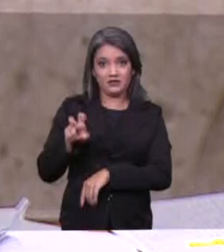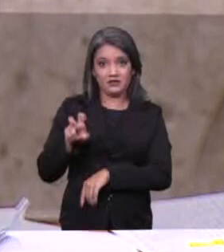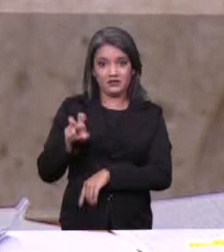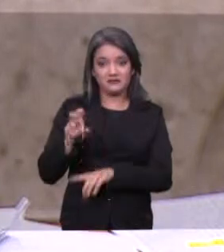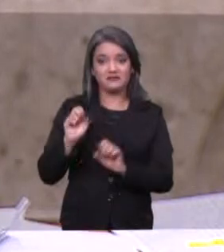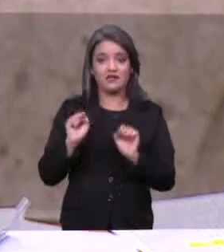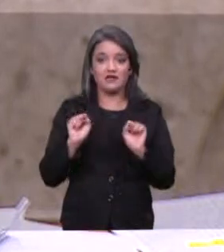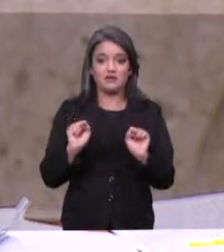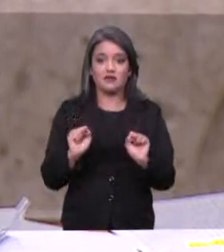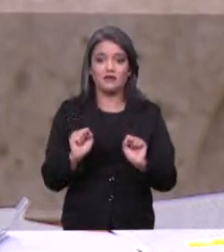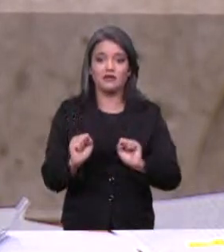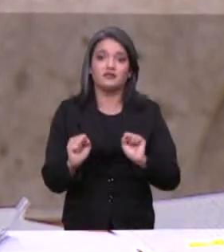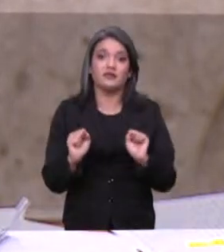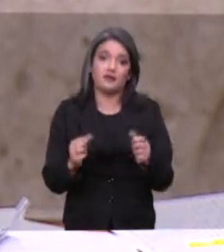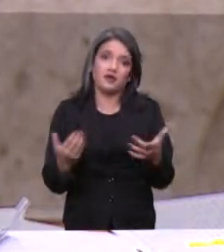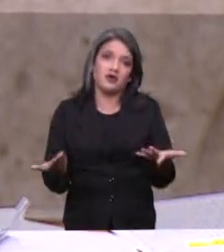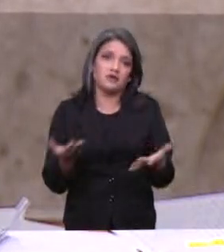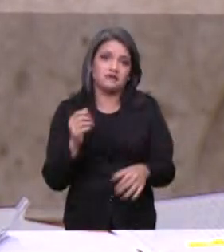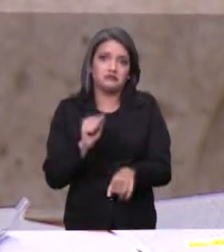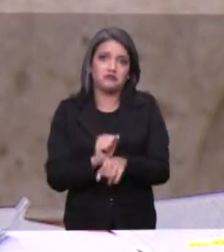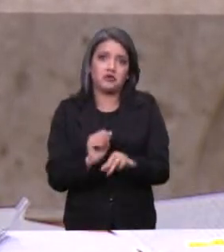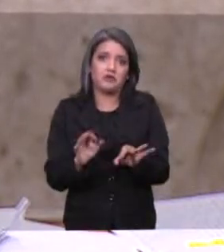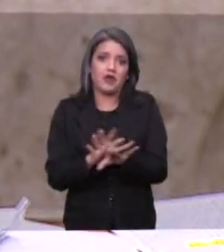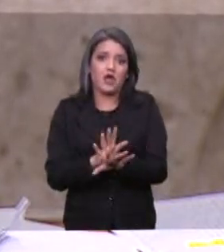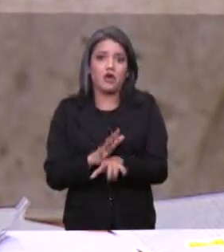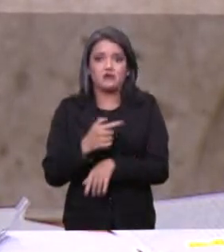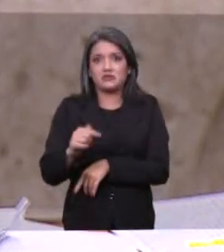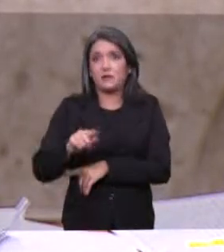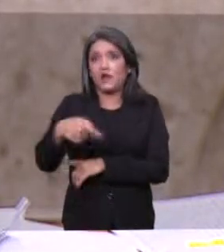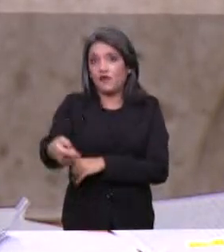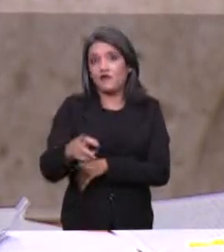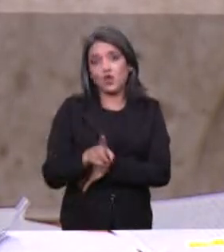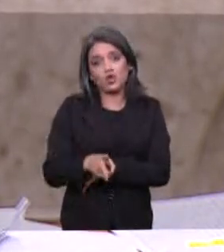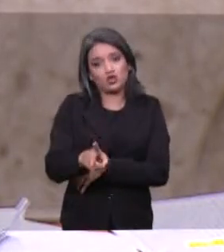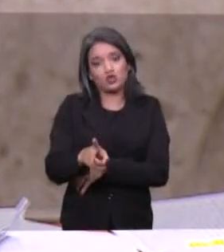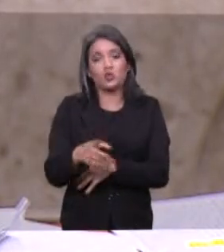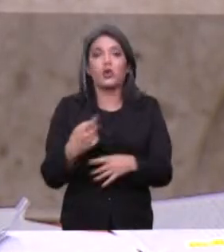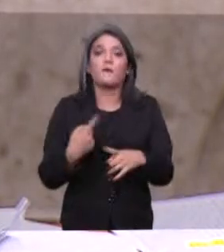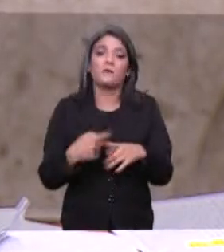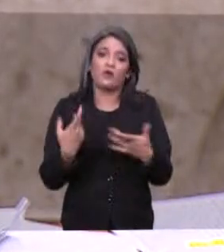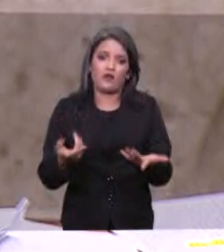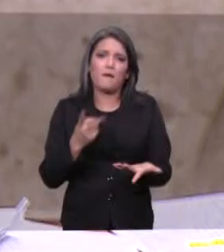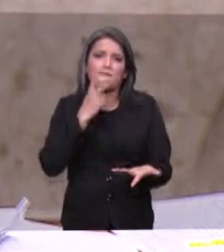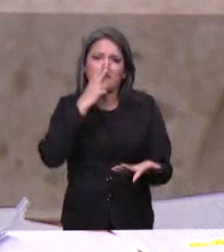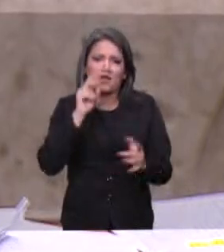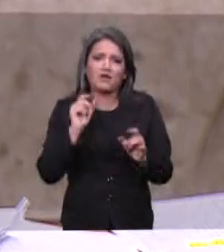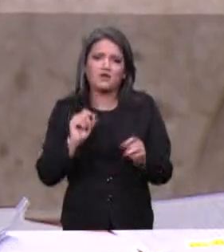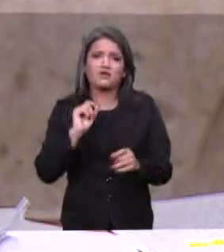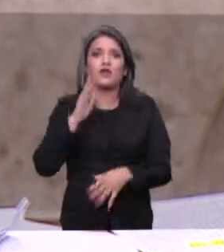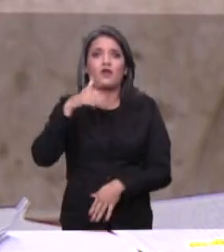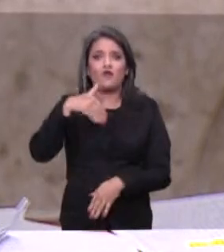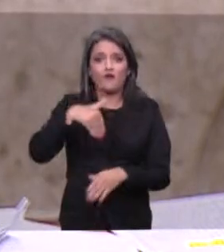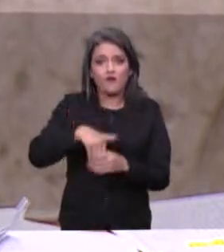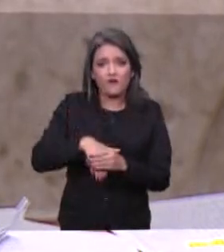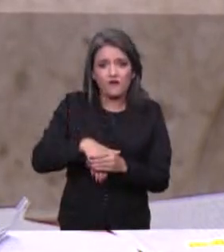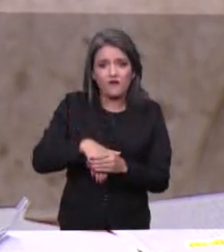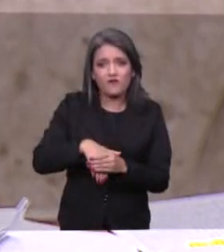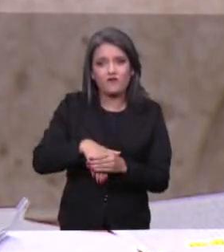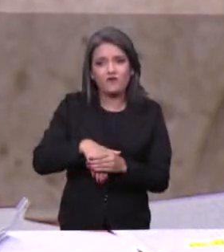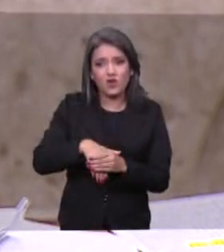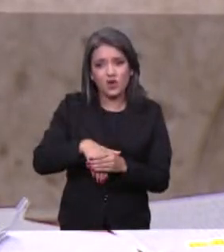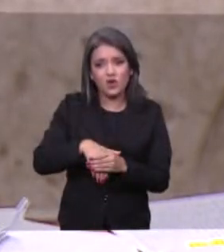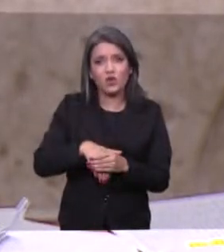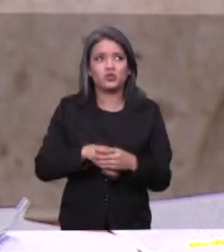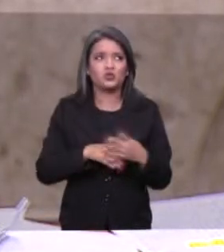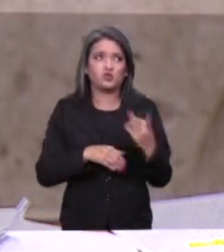né, e damos continuidade na próxima semana, porque me parece que tanto o voto de Vossa Excelência quanto o